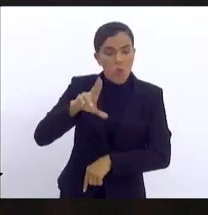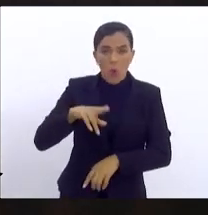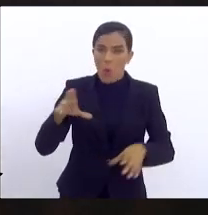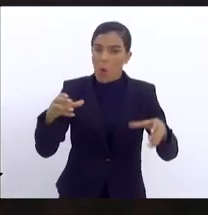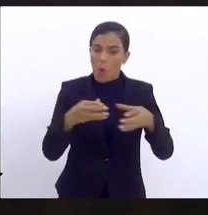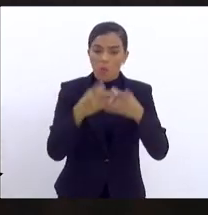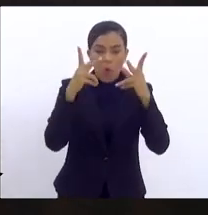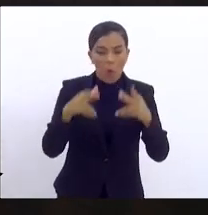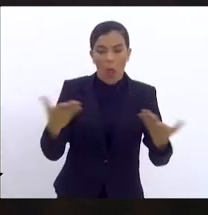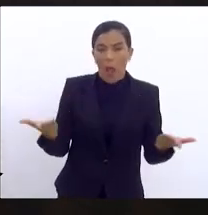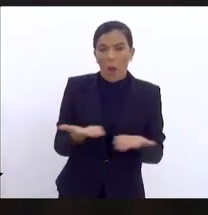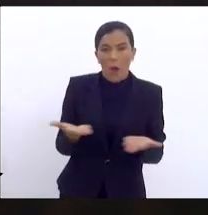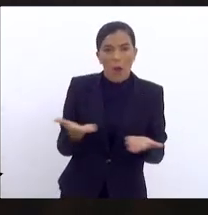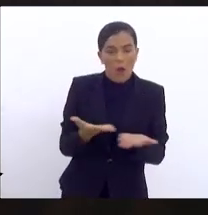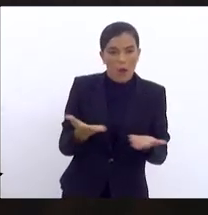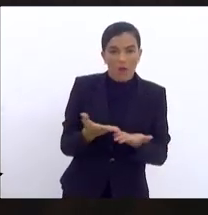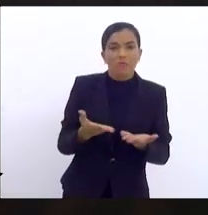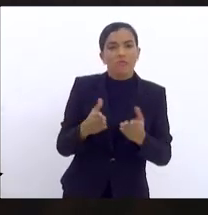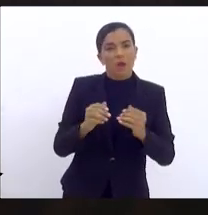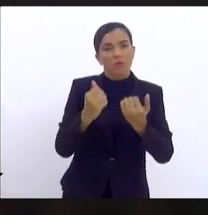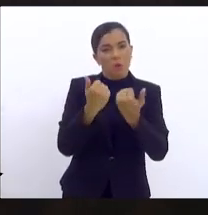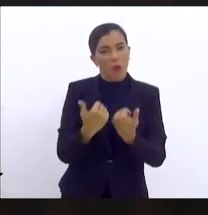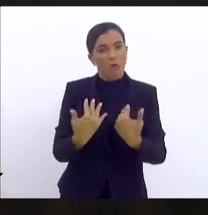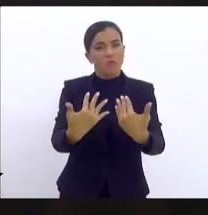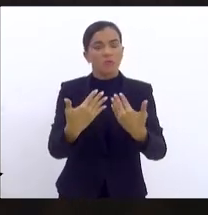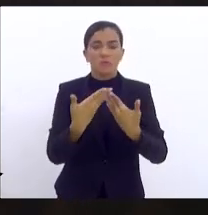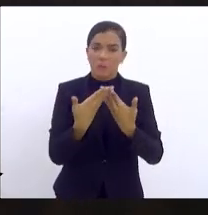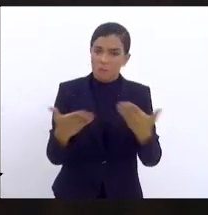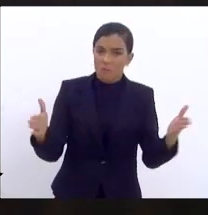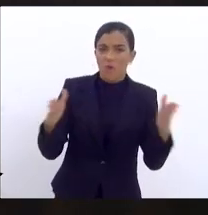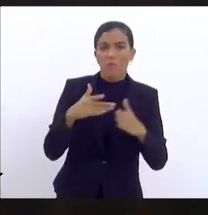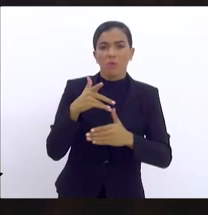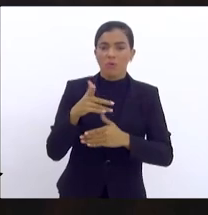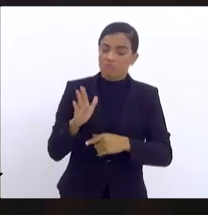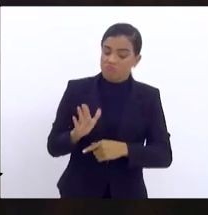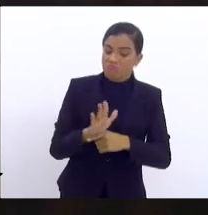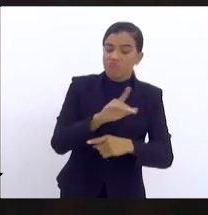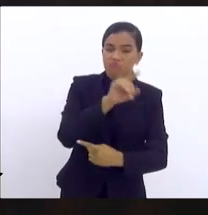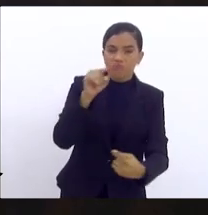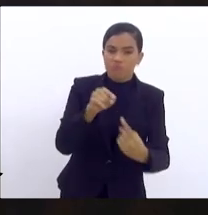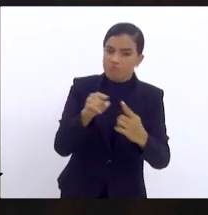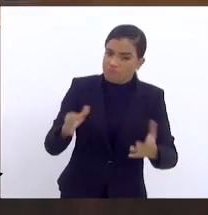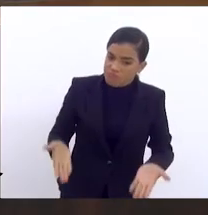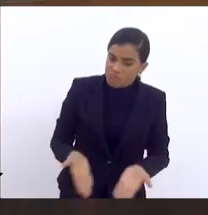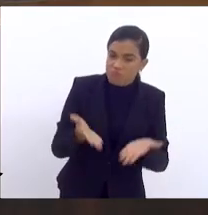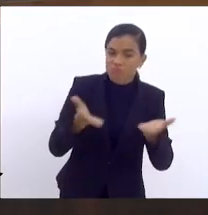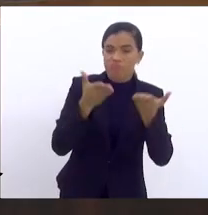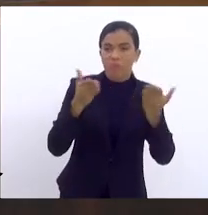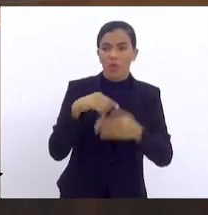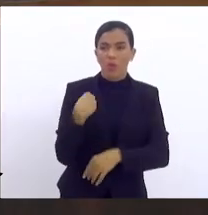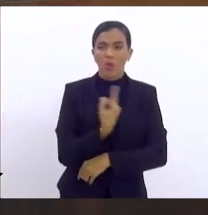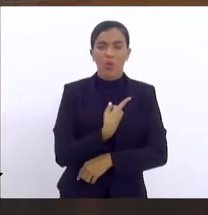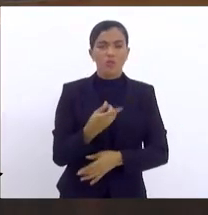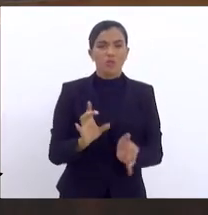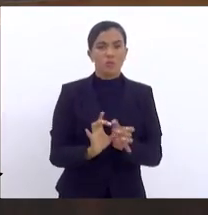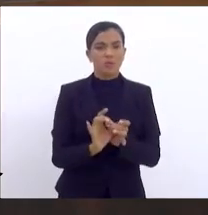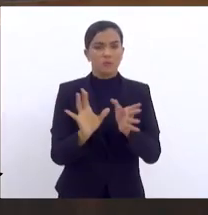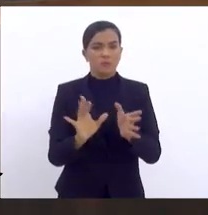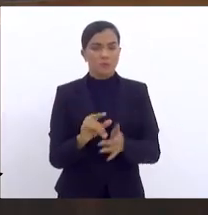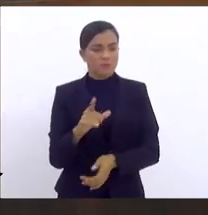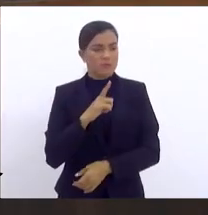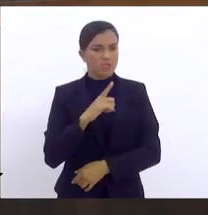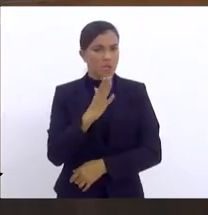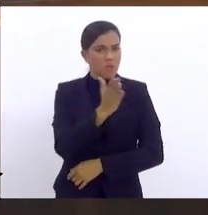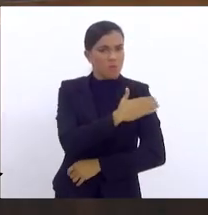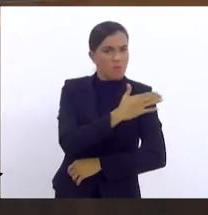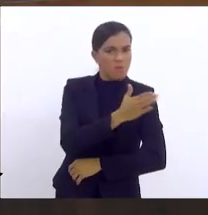essa que nossa com tanta audiência pública tanto compromisso de querer trabalhar e ajudar então eu quero dizer para vocês que nós estamos à disposição de vocês vocês têm aqui